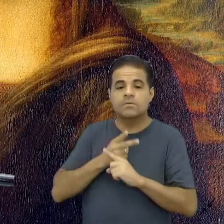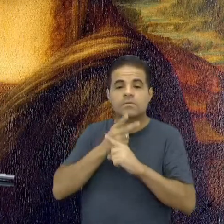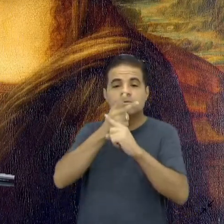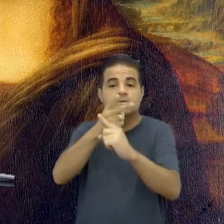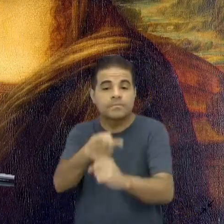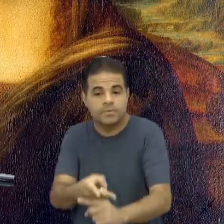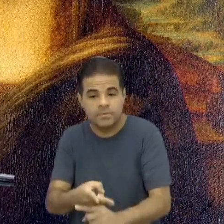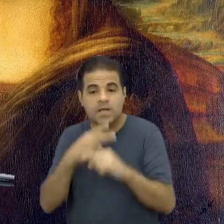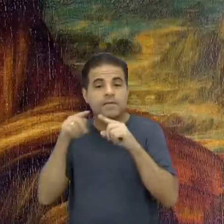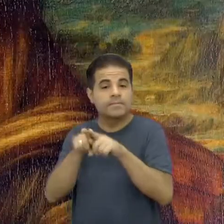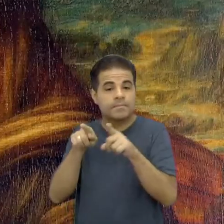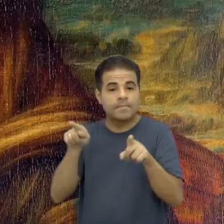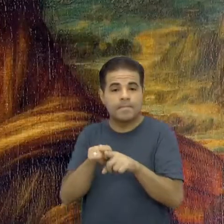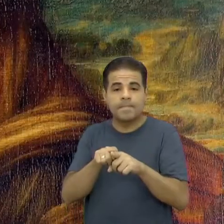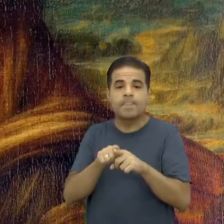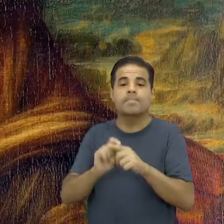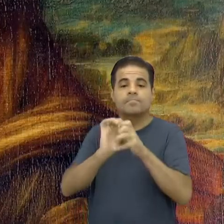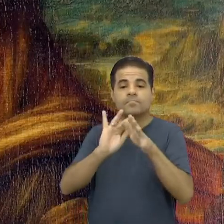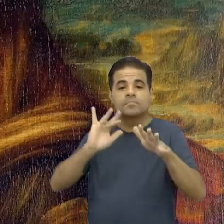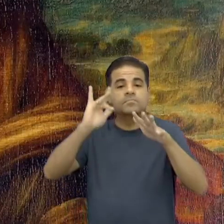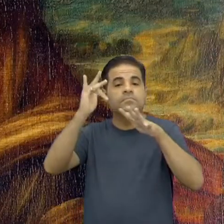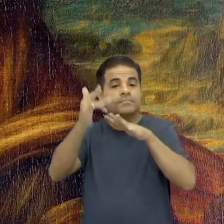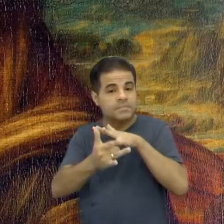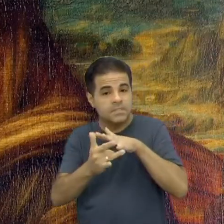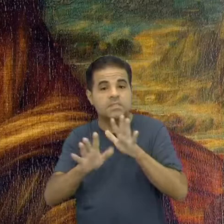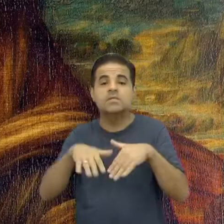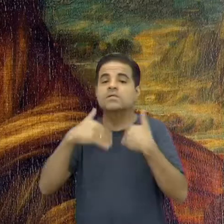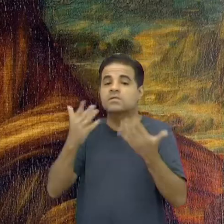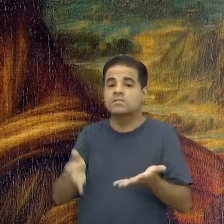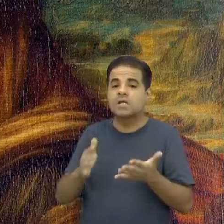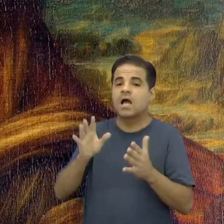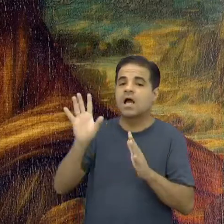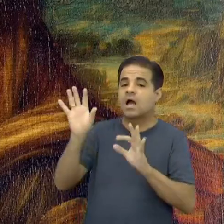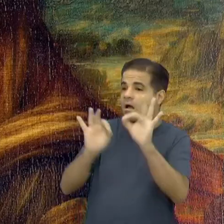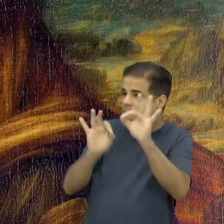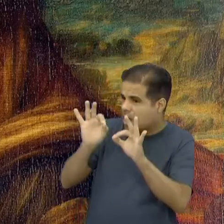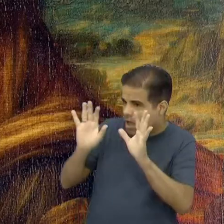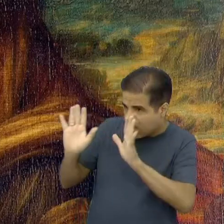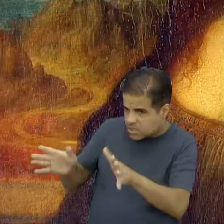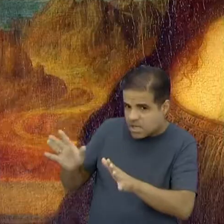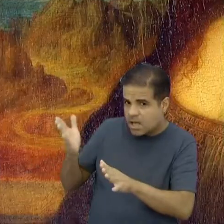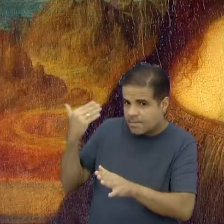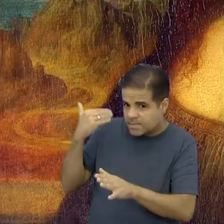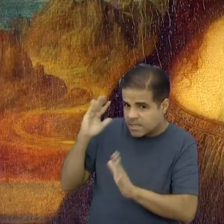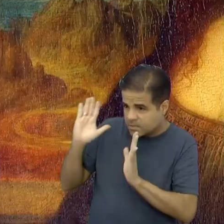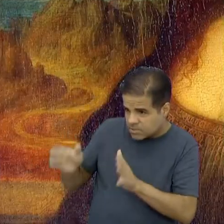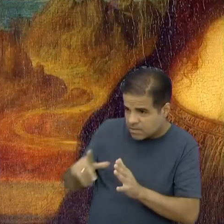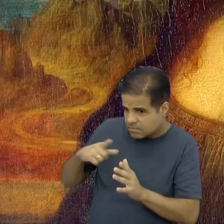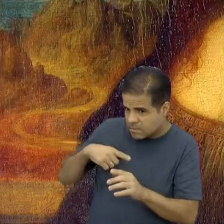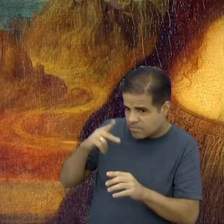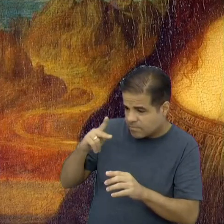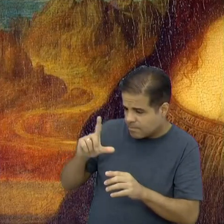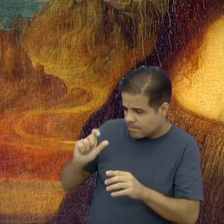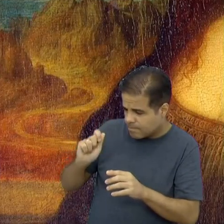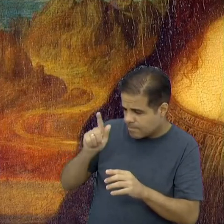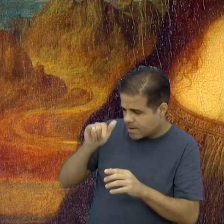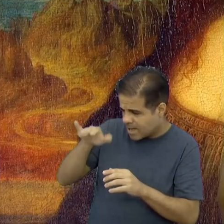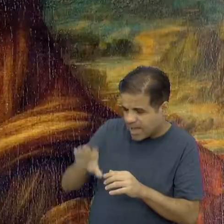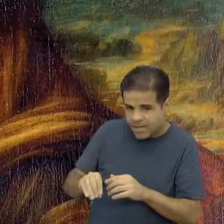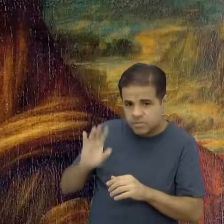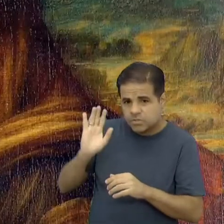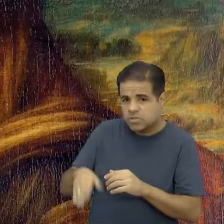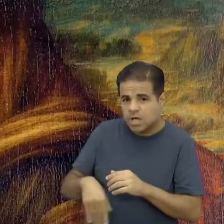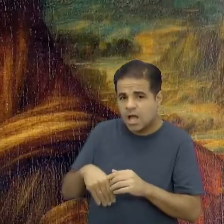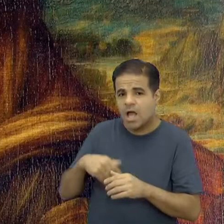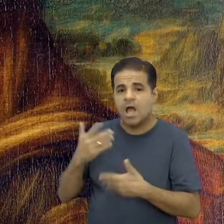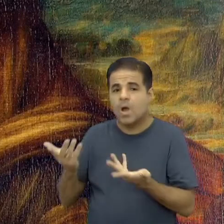Procurar nas redes sociais quem já fez plágio. Tem muito, hein? Tem bastante. Para Muitos saber a história,